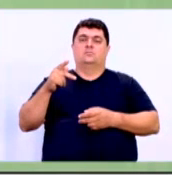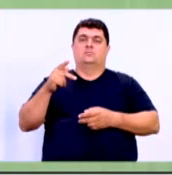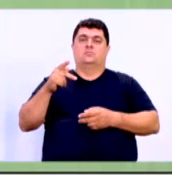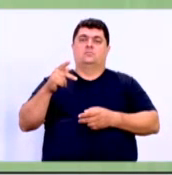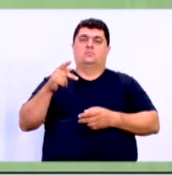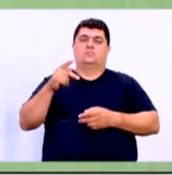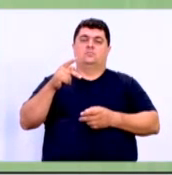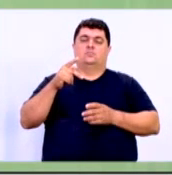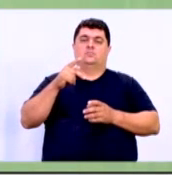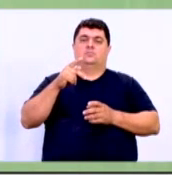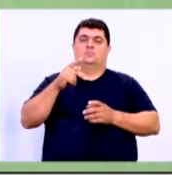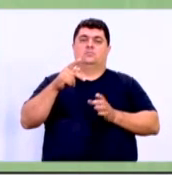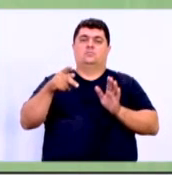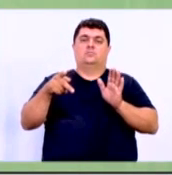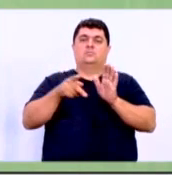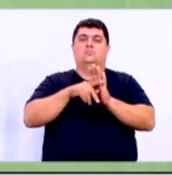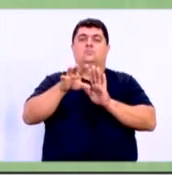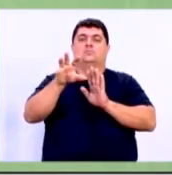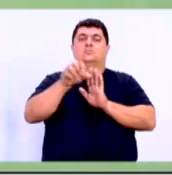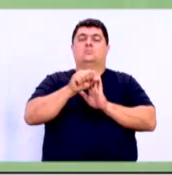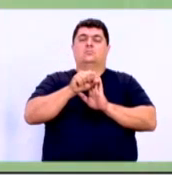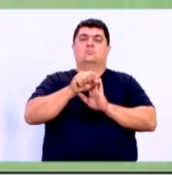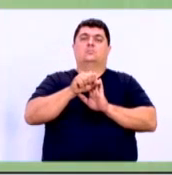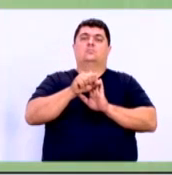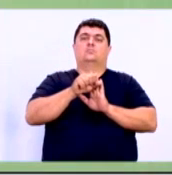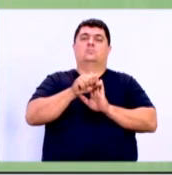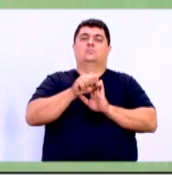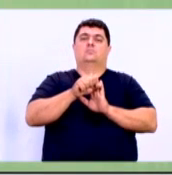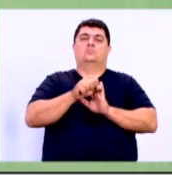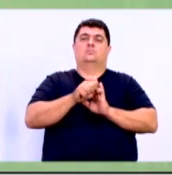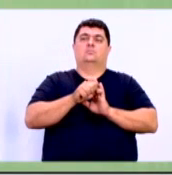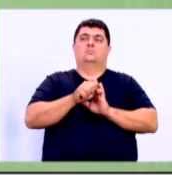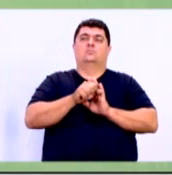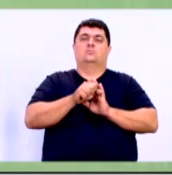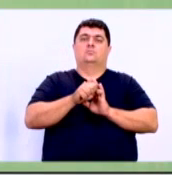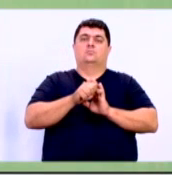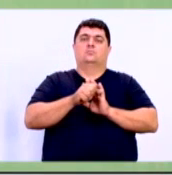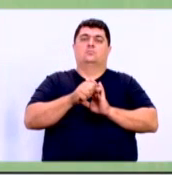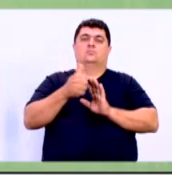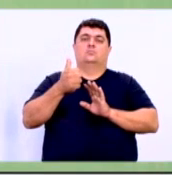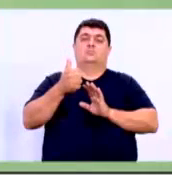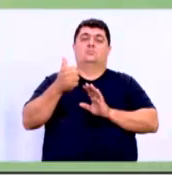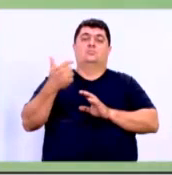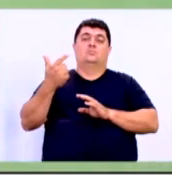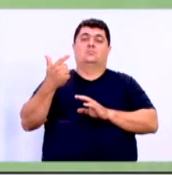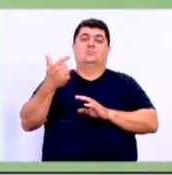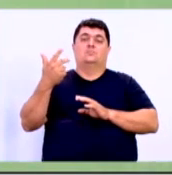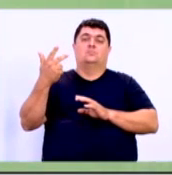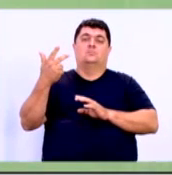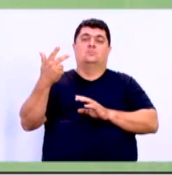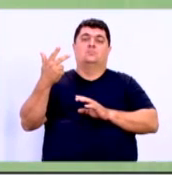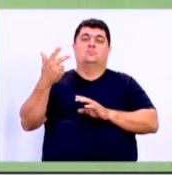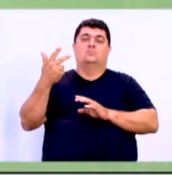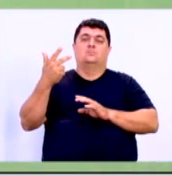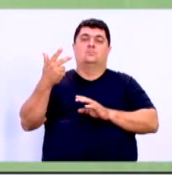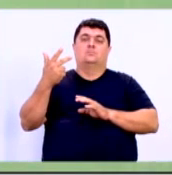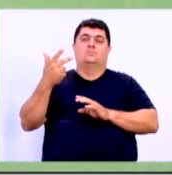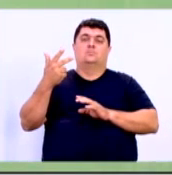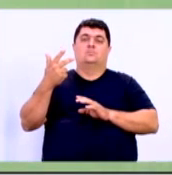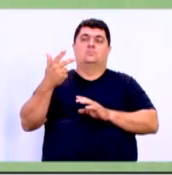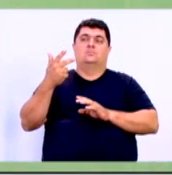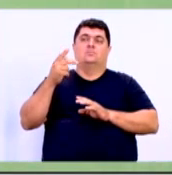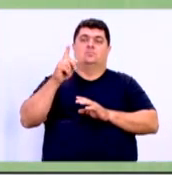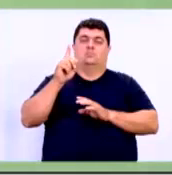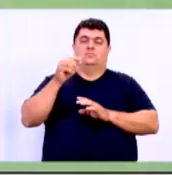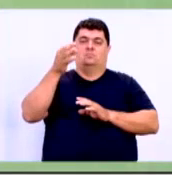no processo de absorção? Vamos lá, dou-lhe uma, dou-lhe duas, dou-lhe três. Isso